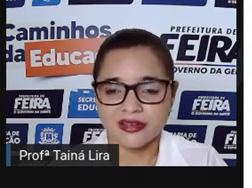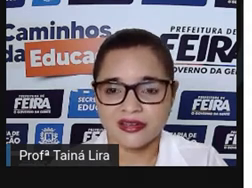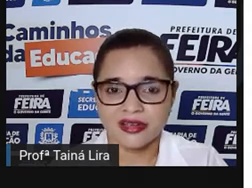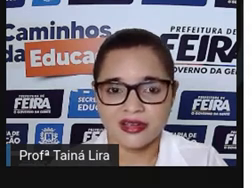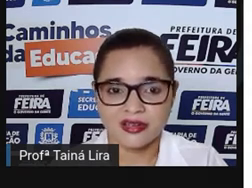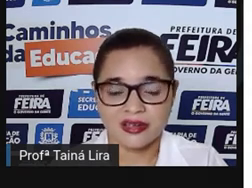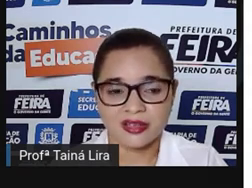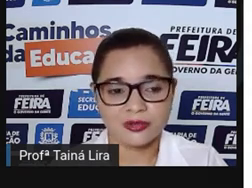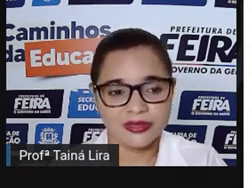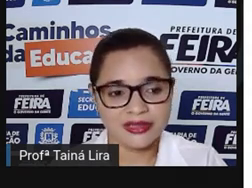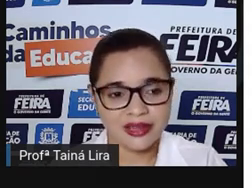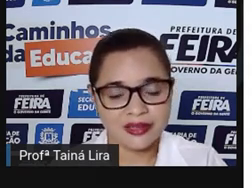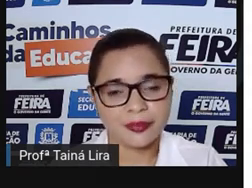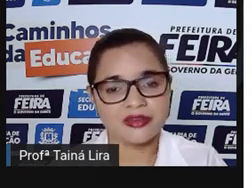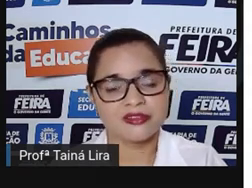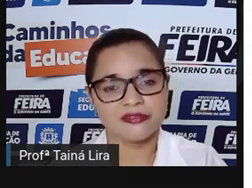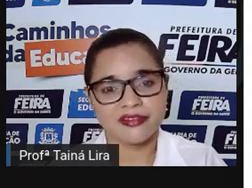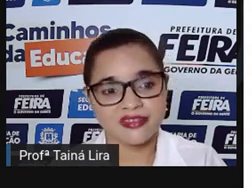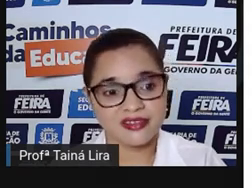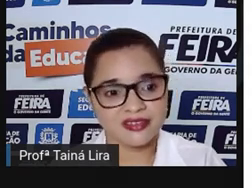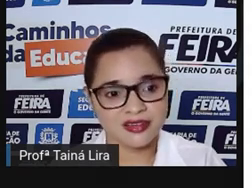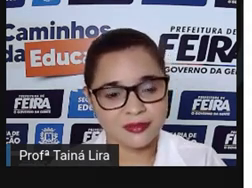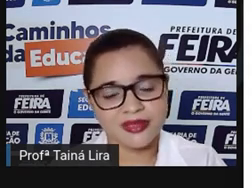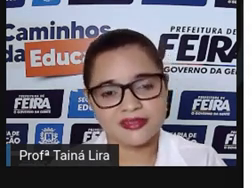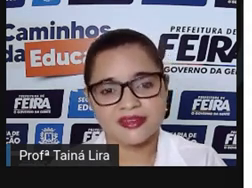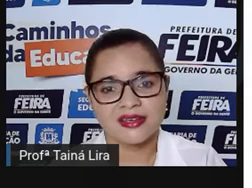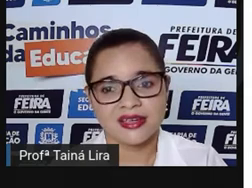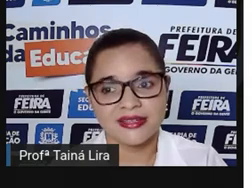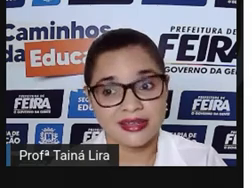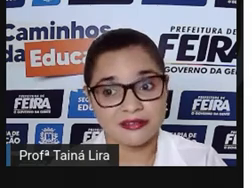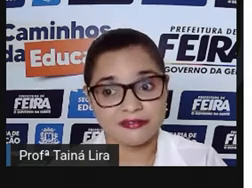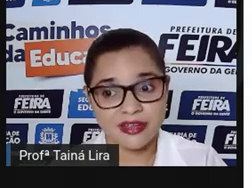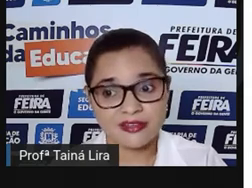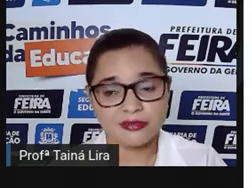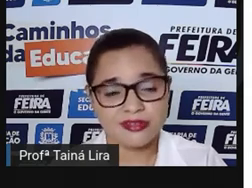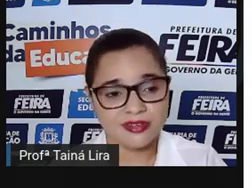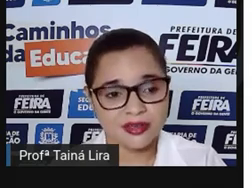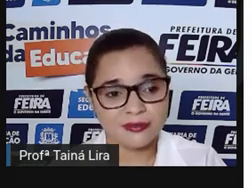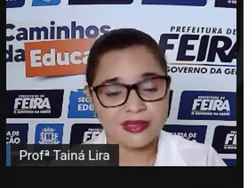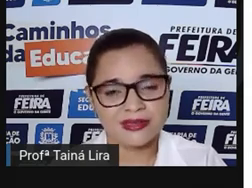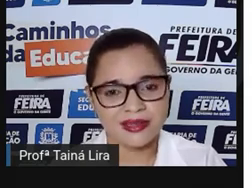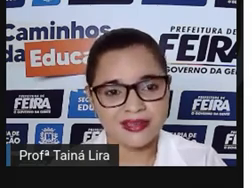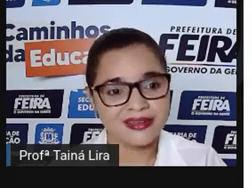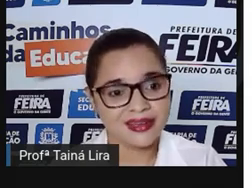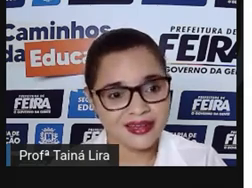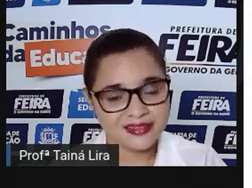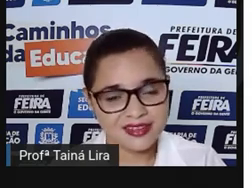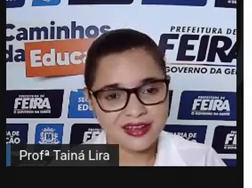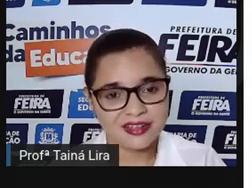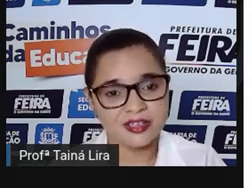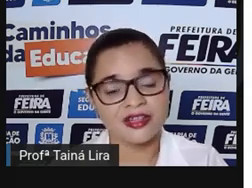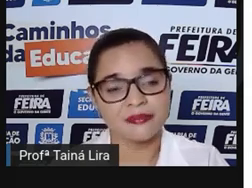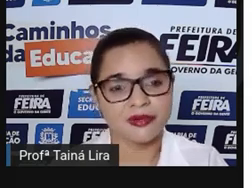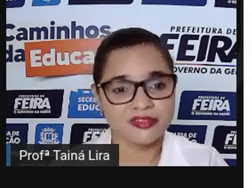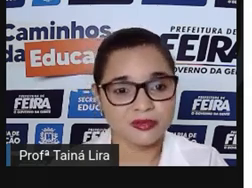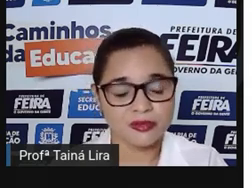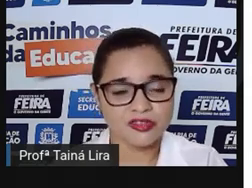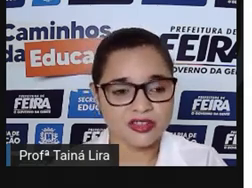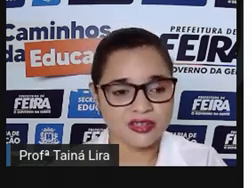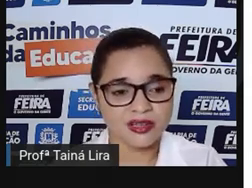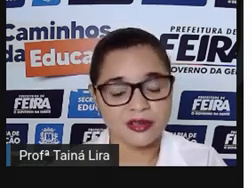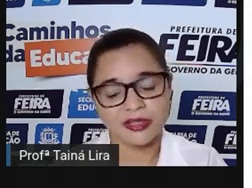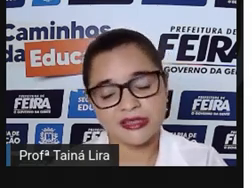estava adoentada, precisou fazer exames. E ela fez um exame, né, em casa e depois